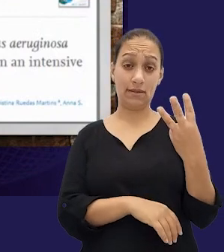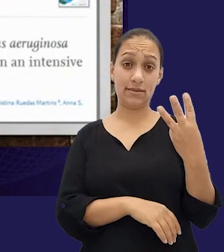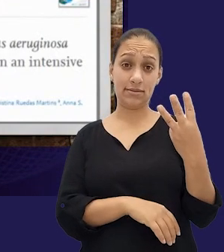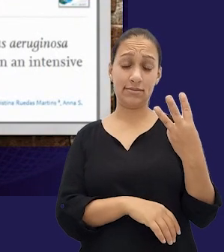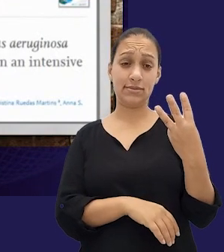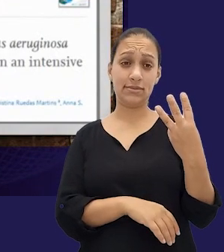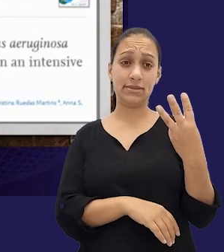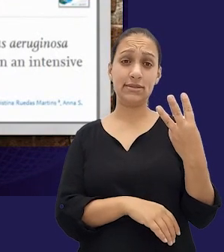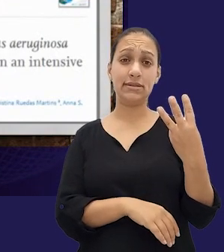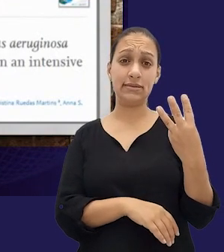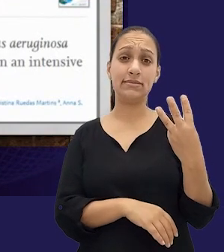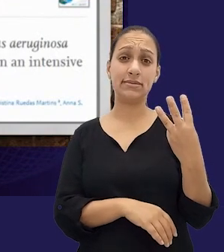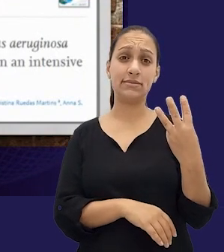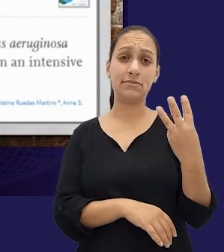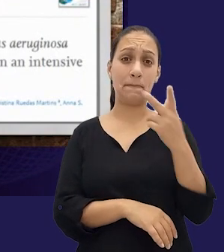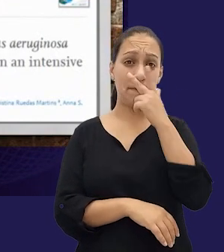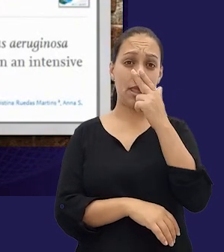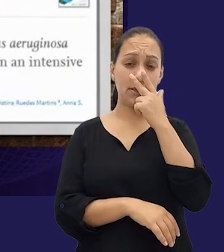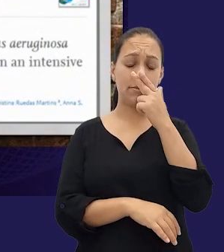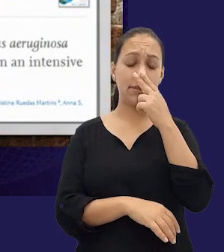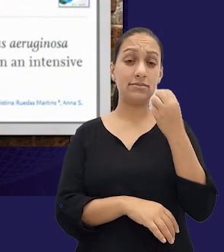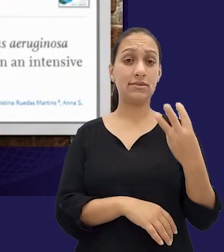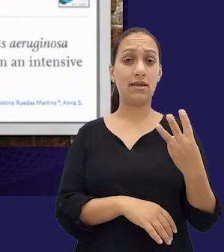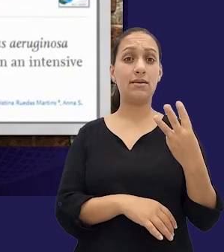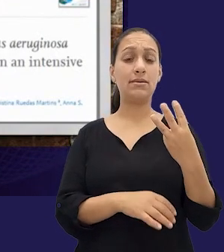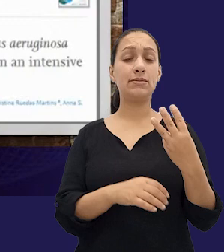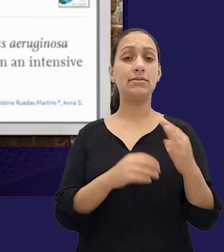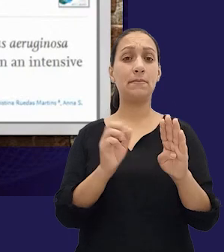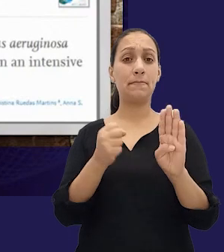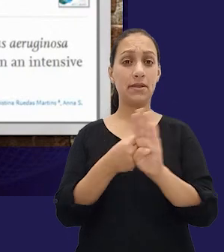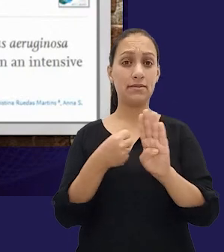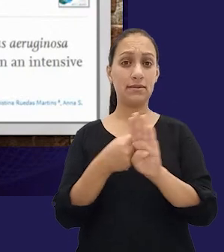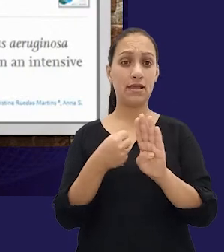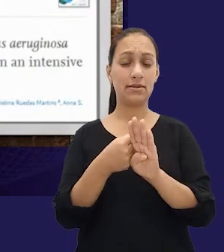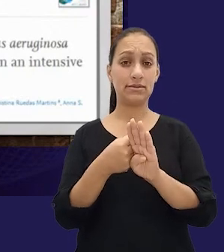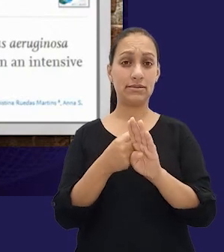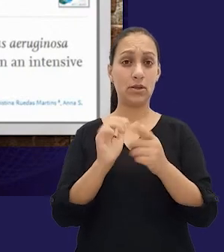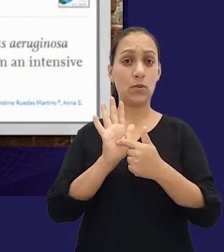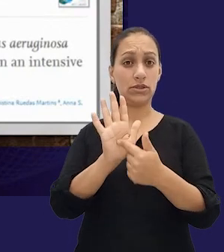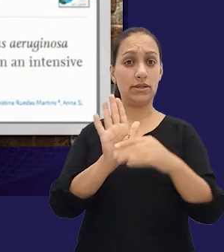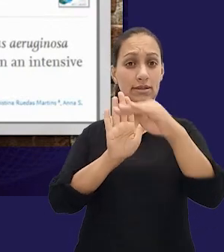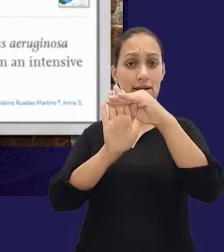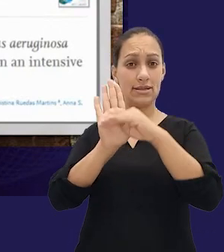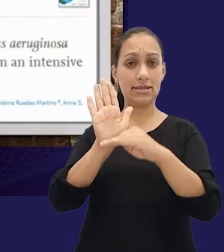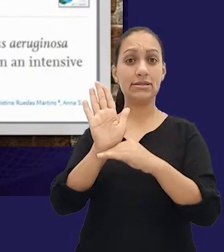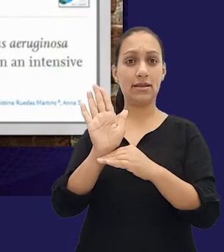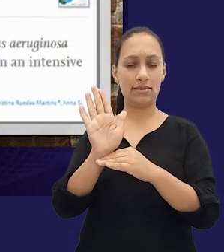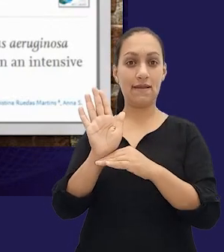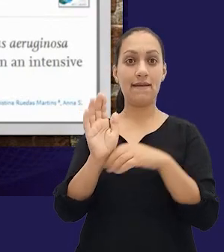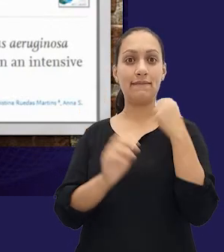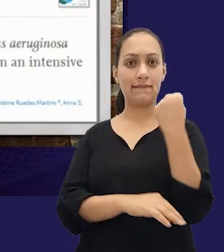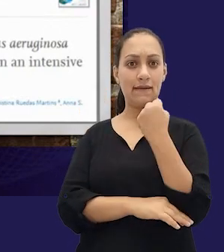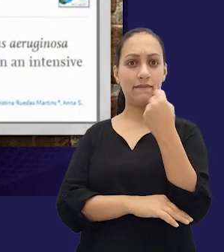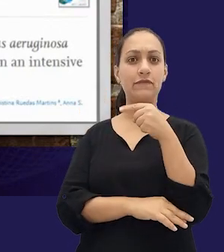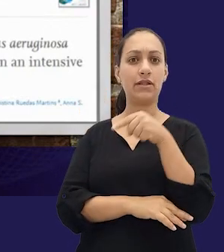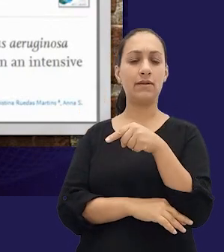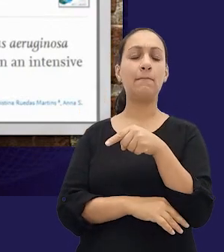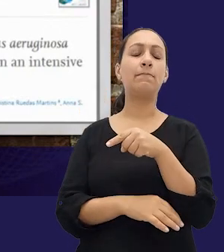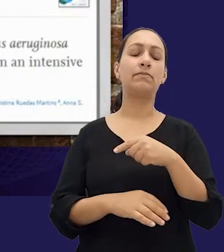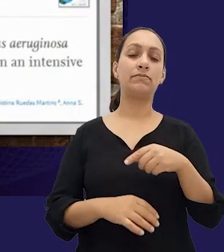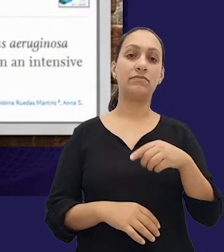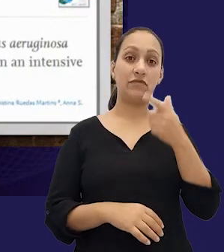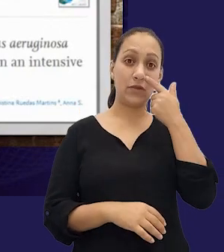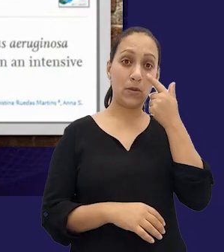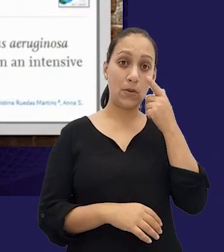né, daquelas mesmas 3 bactérias que estavam lá na lista crítica, que eu mostrei para vocês agora há pouco. Olha só,